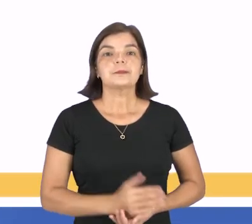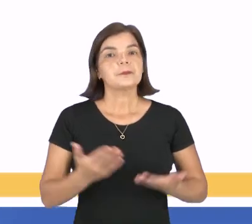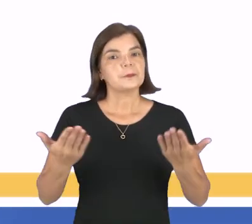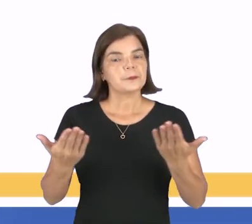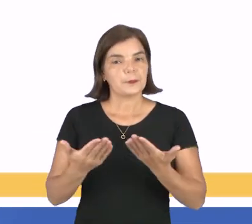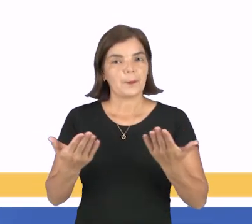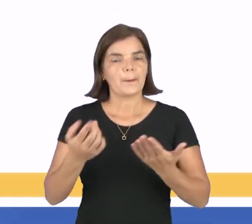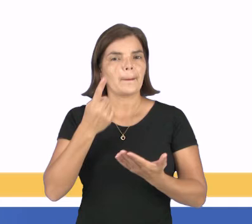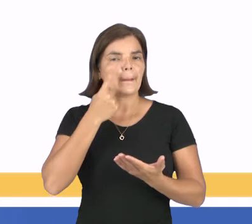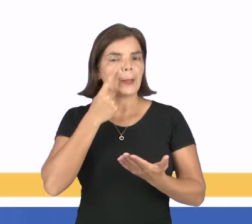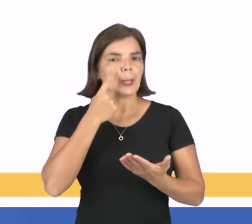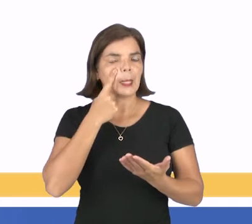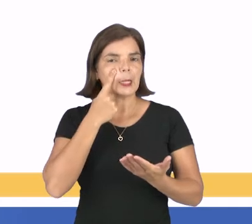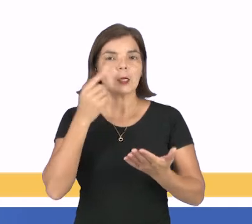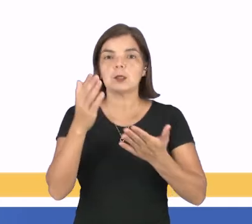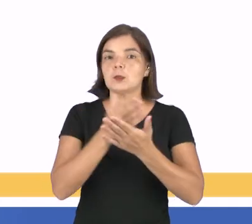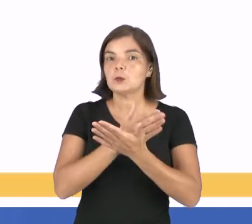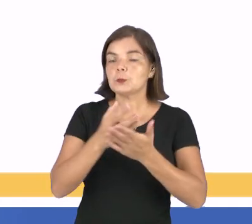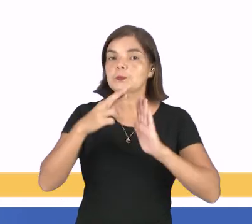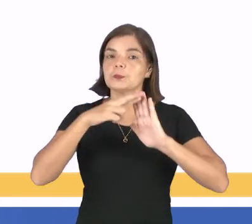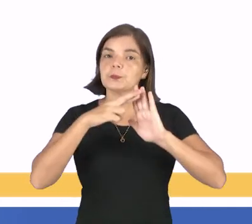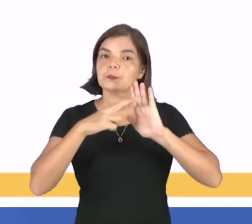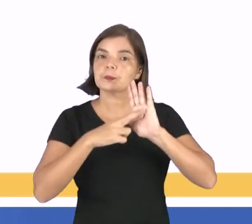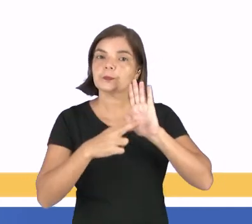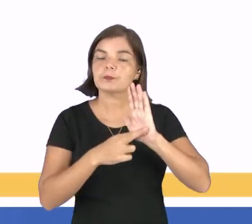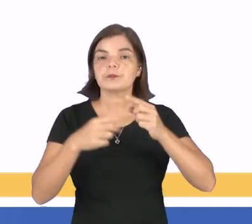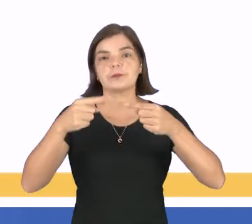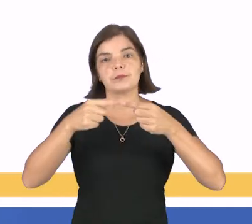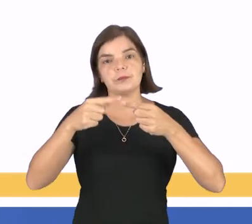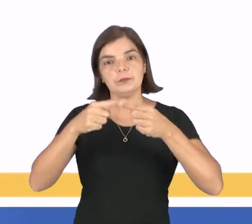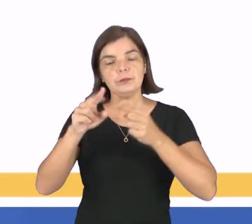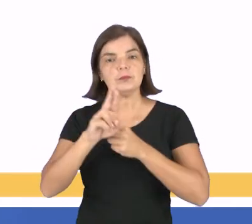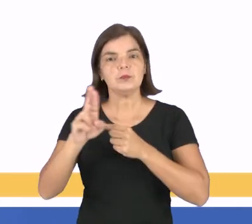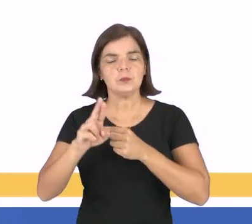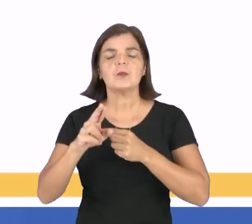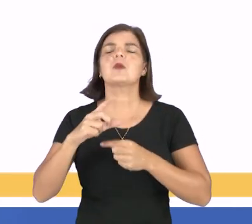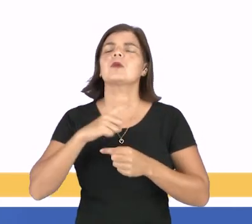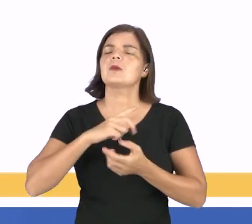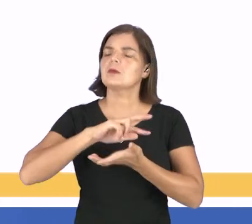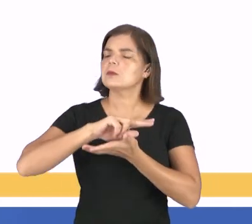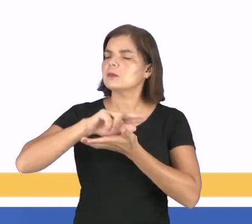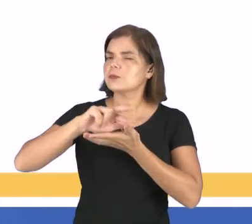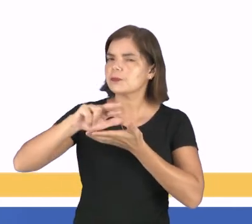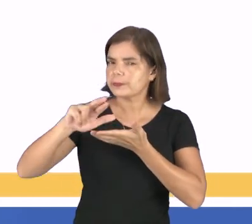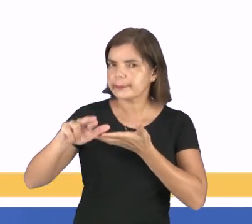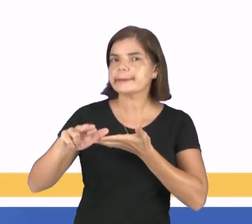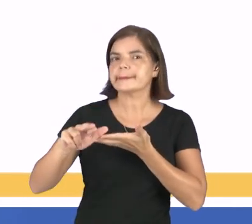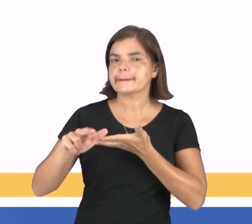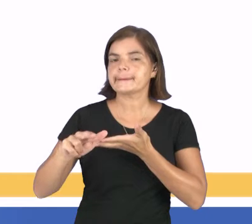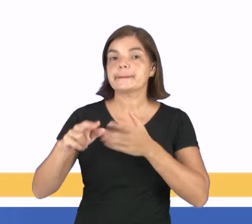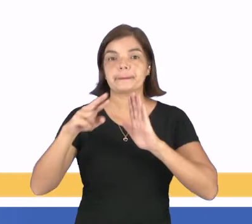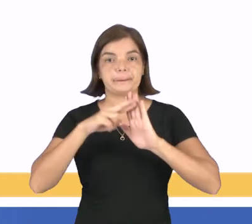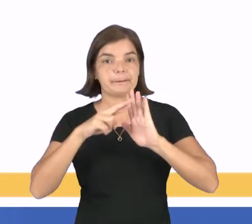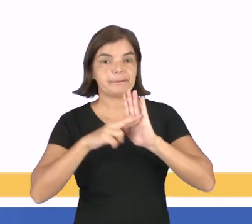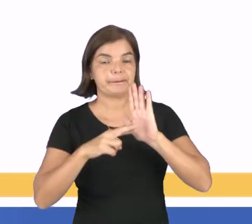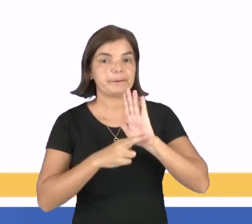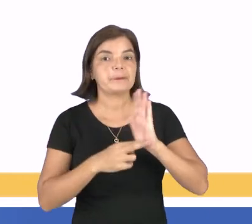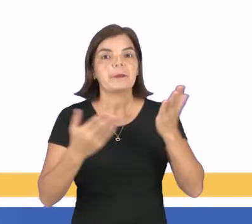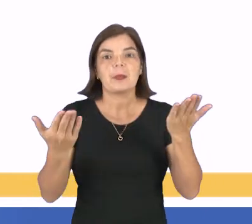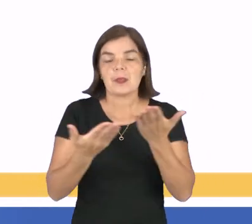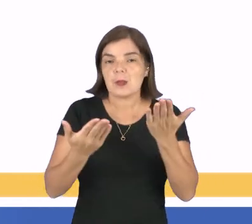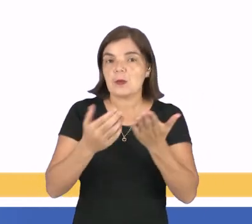Aqui, gente, nós vimos apenas, né, algumas regras de concordância nominal. Há muitas outras regras de concordância nominal. Nós vamos